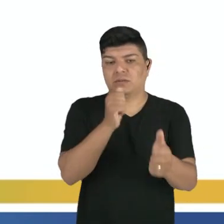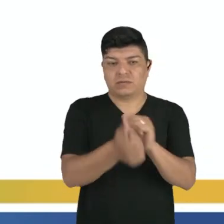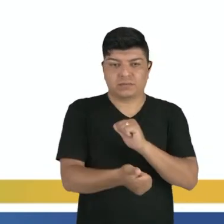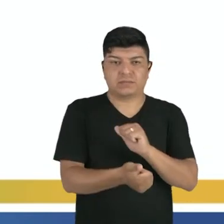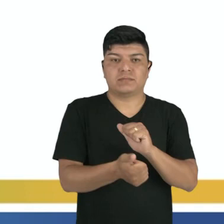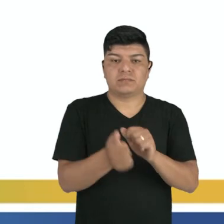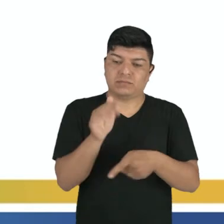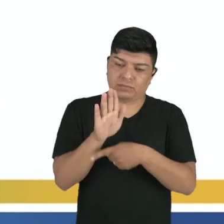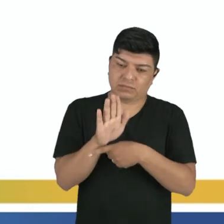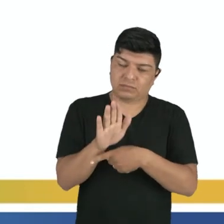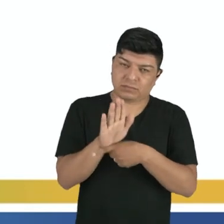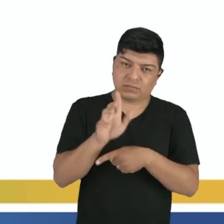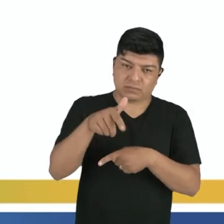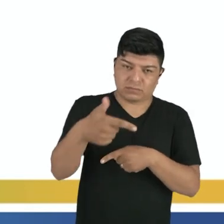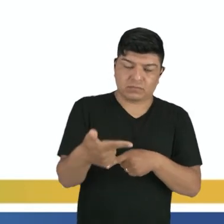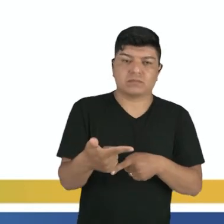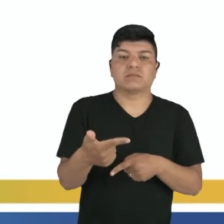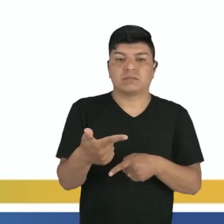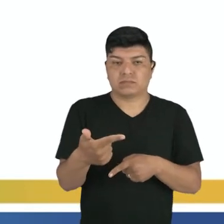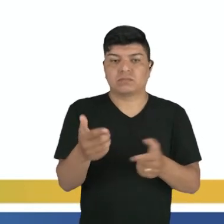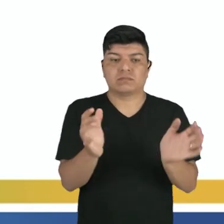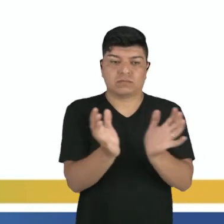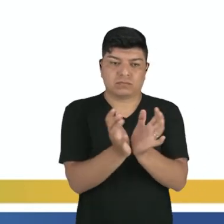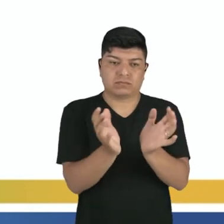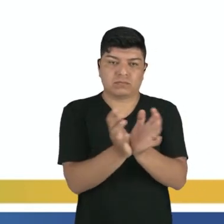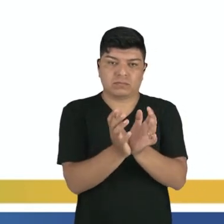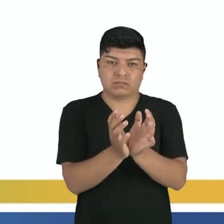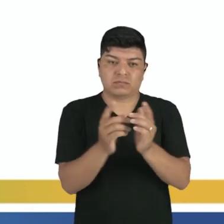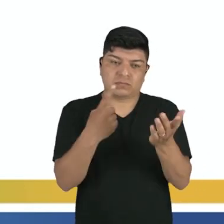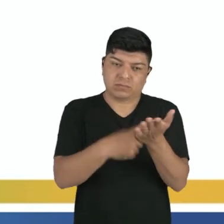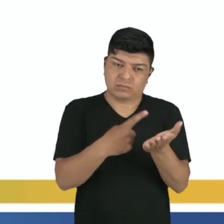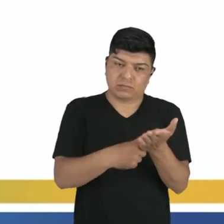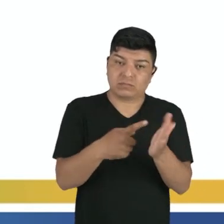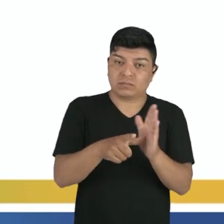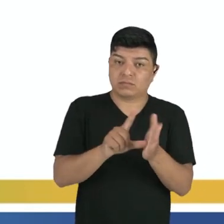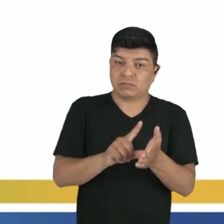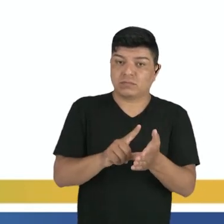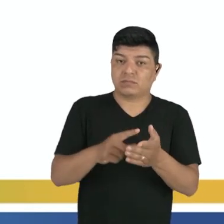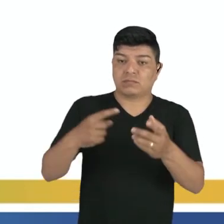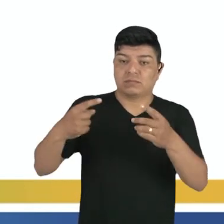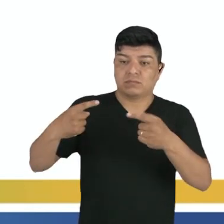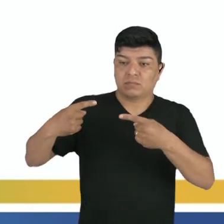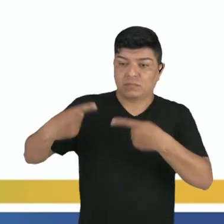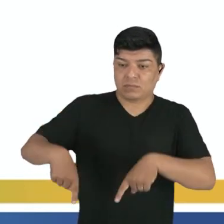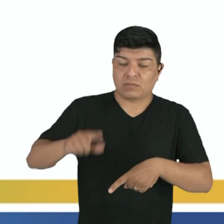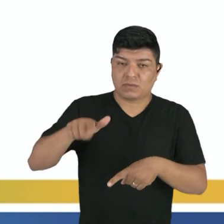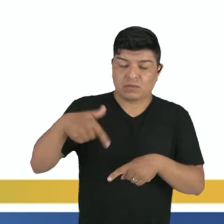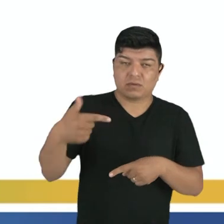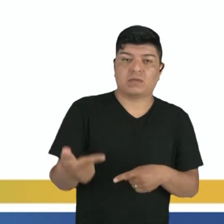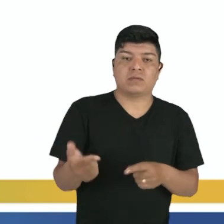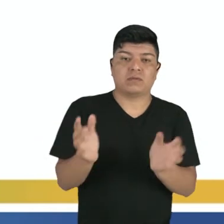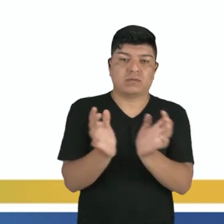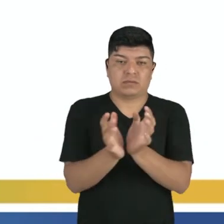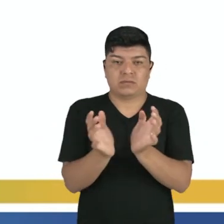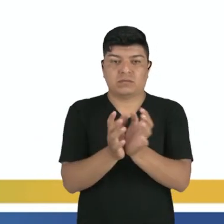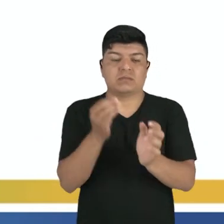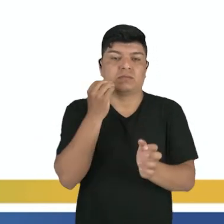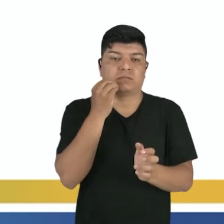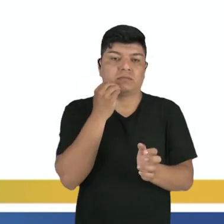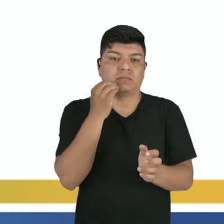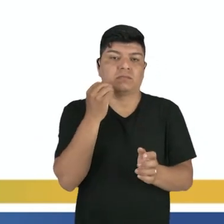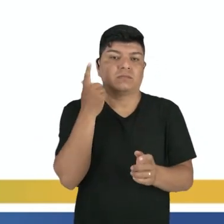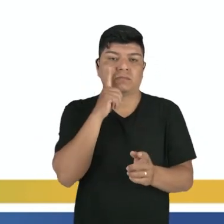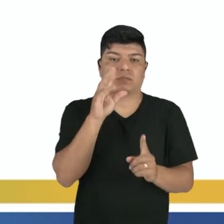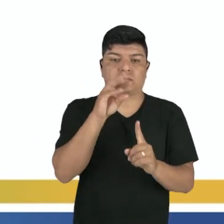atletas colaborando com seus companheiros de equipe de forma combinada em frente ao se diretamente com a equipe adversária tentando